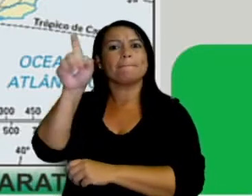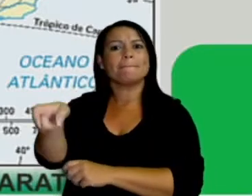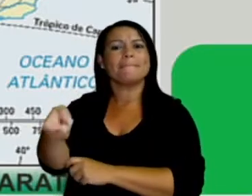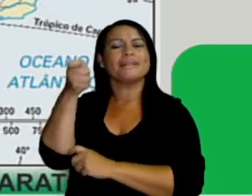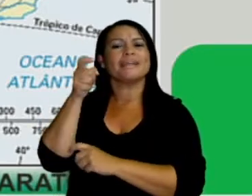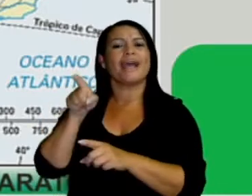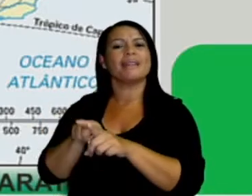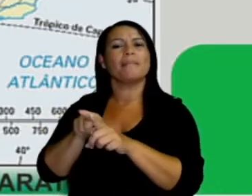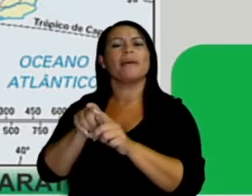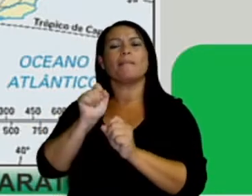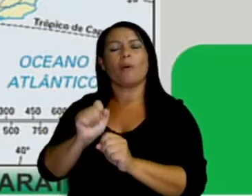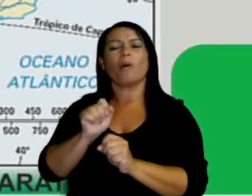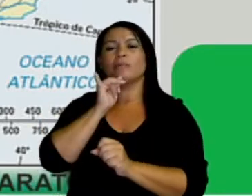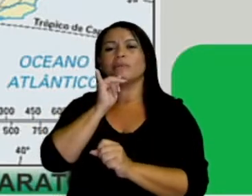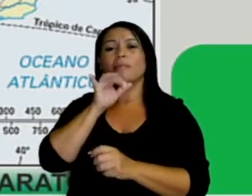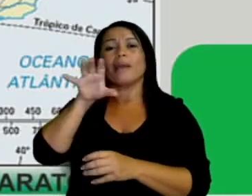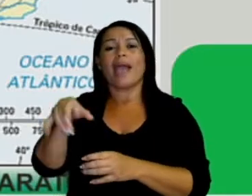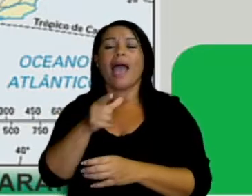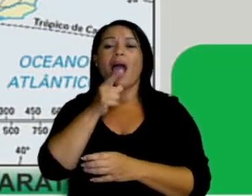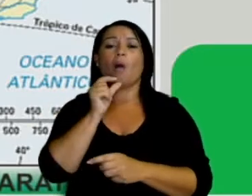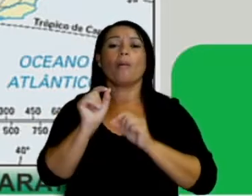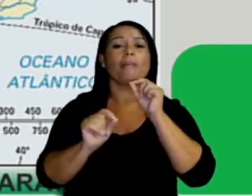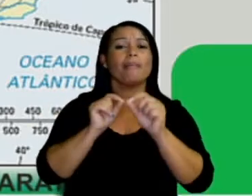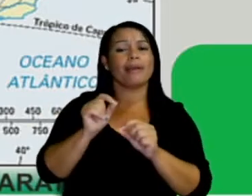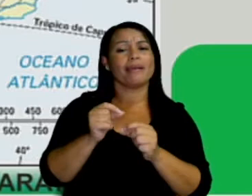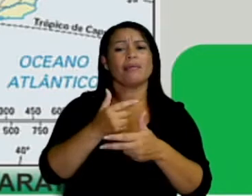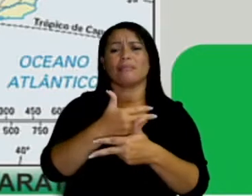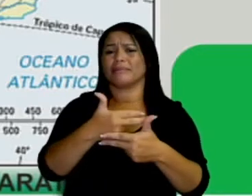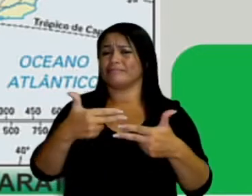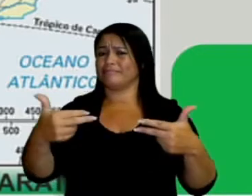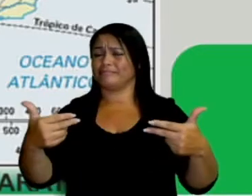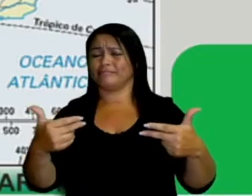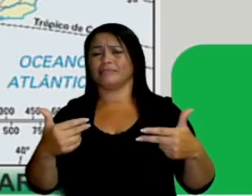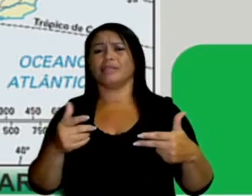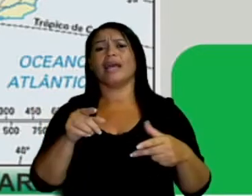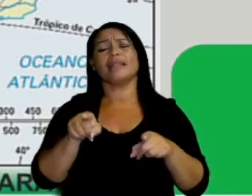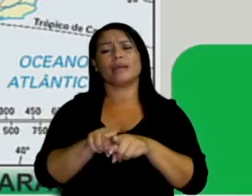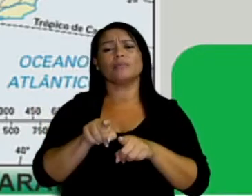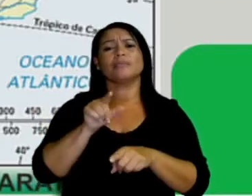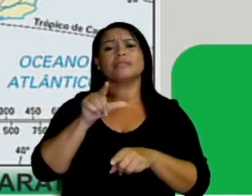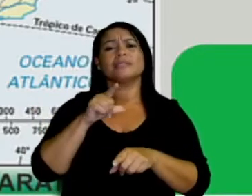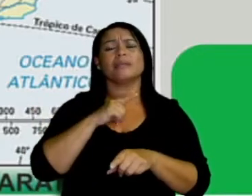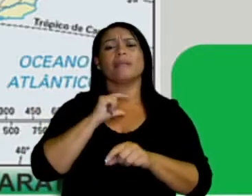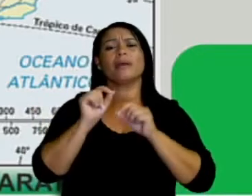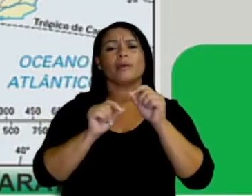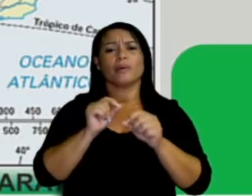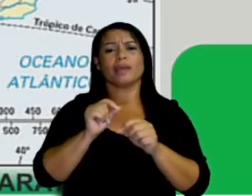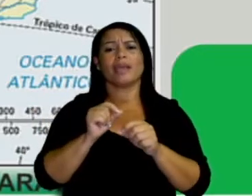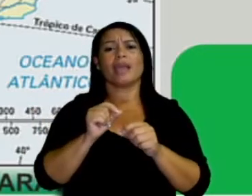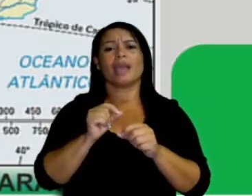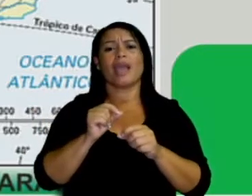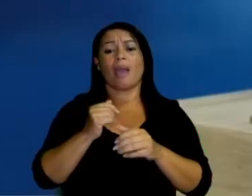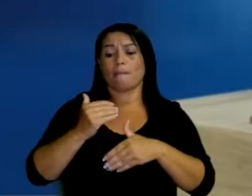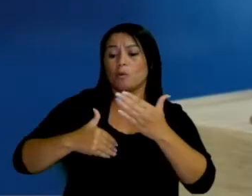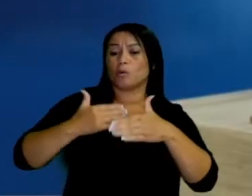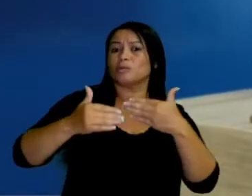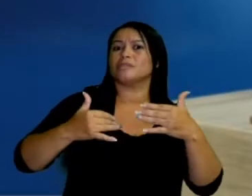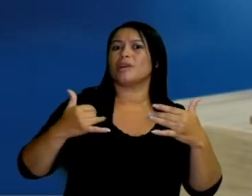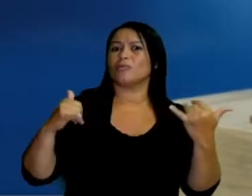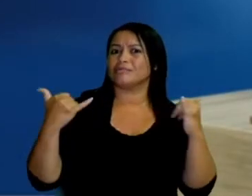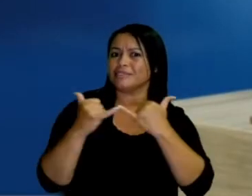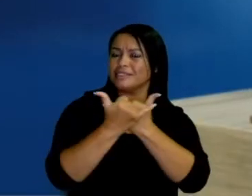várias finalidades. A gente, por exemplo, o Brasil, que tem aí a produção de energia, né? Por meio de várias fontes,